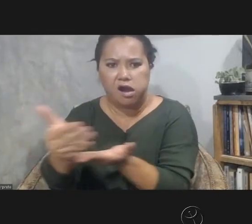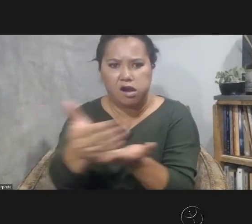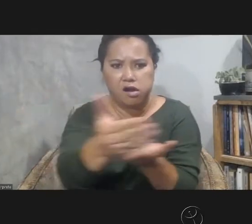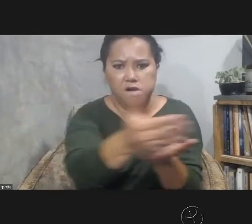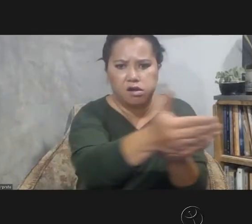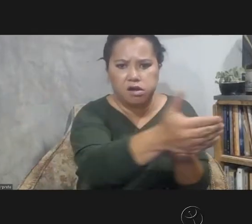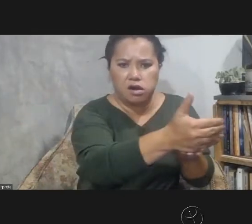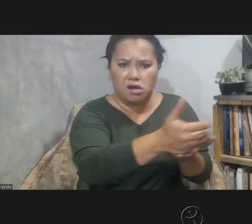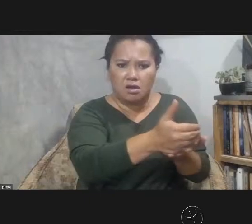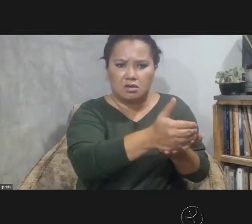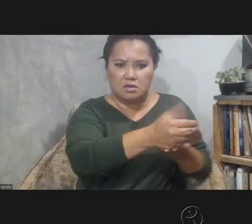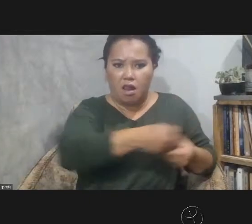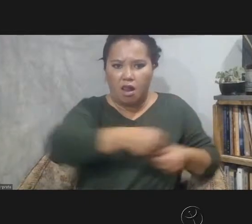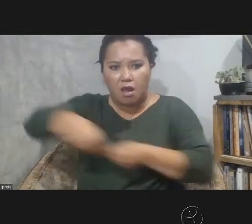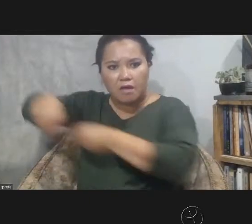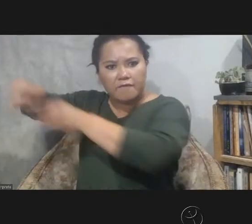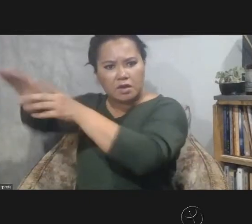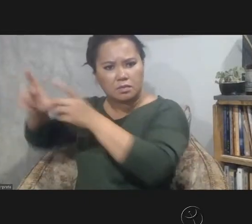paraísos fiscais